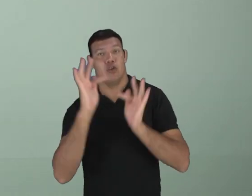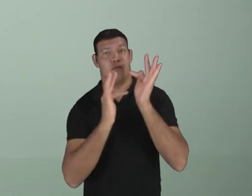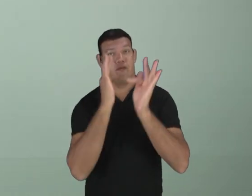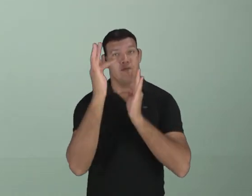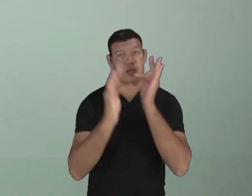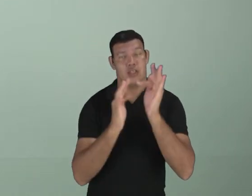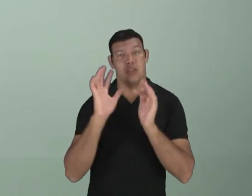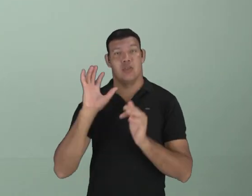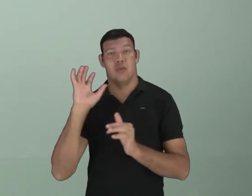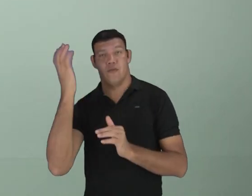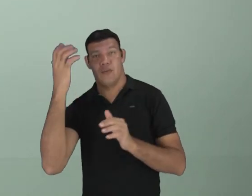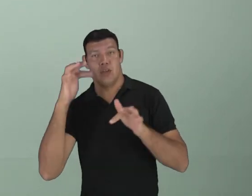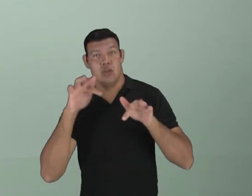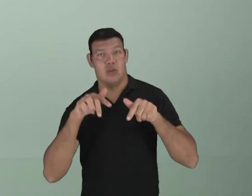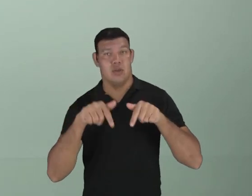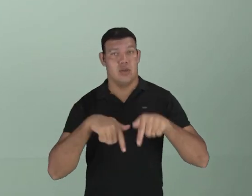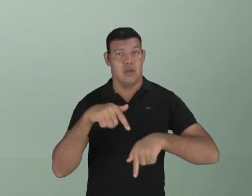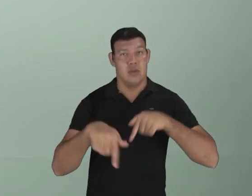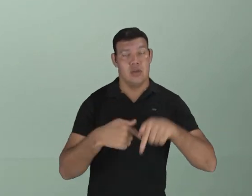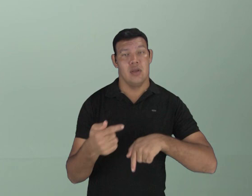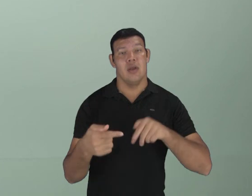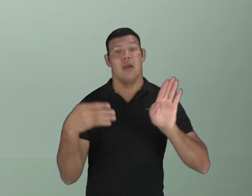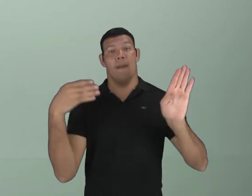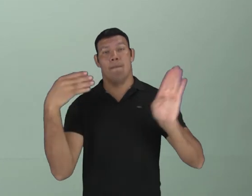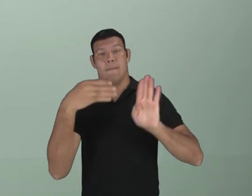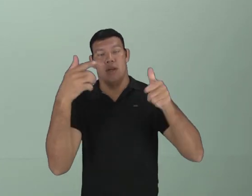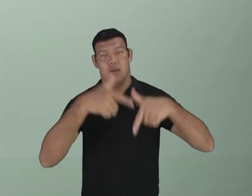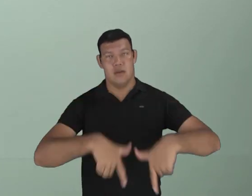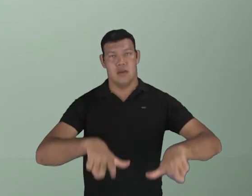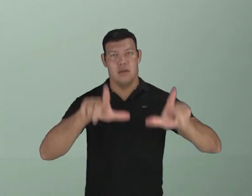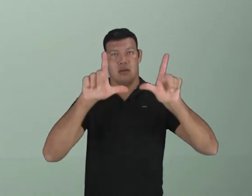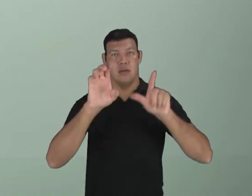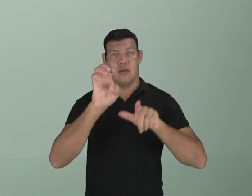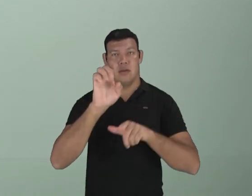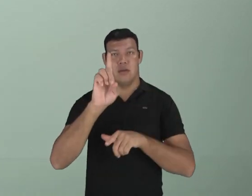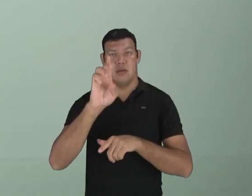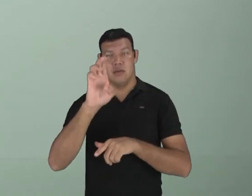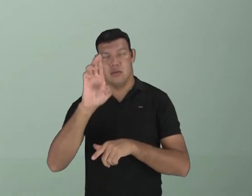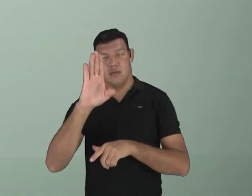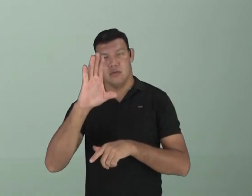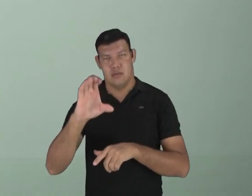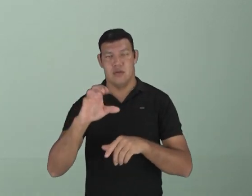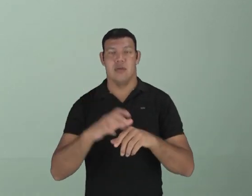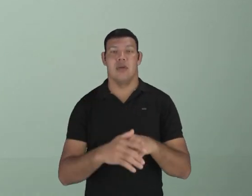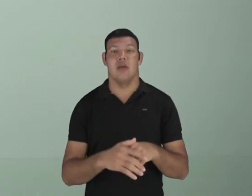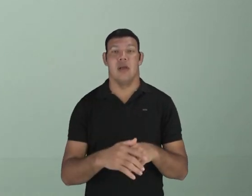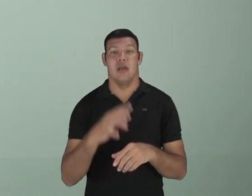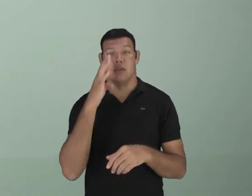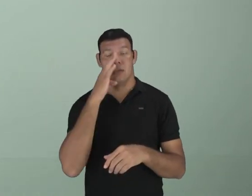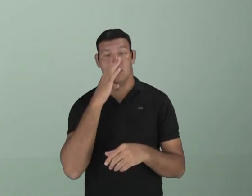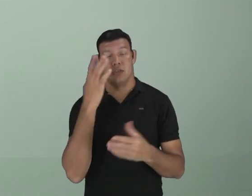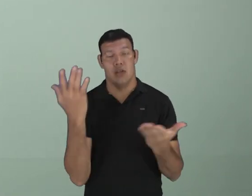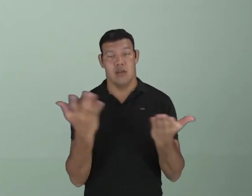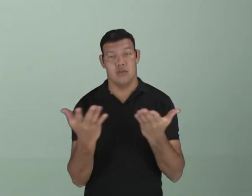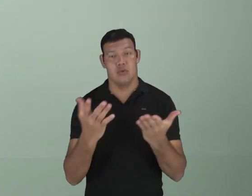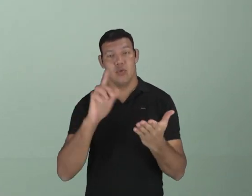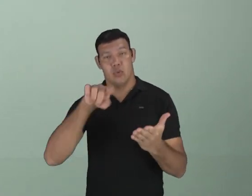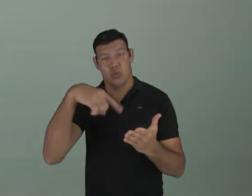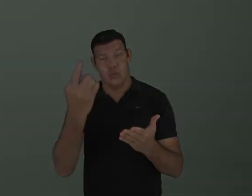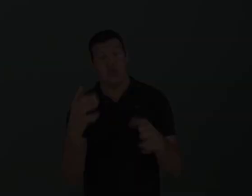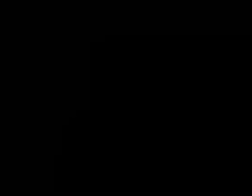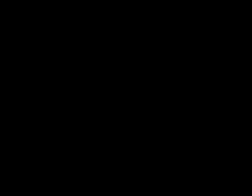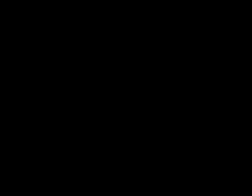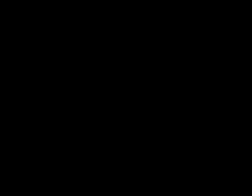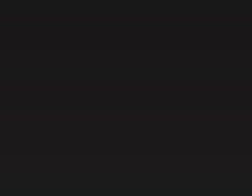químico, e não deixe de acessar a plataforma Eduque para rever essa e outras aulas. Bons estudos e até a próxima!